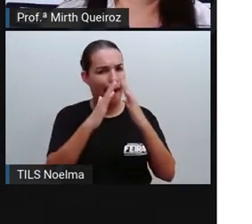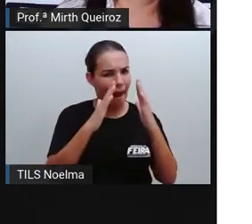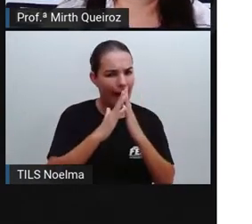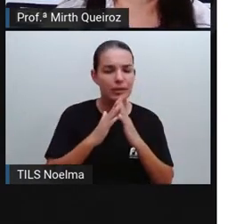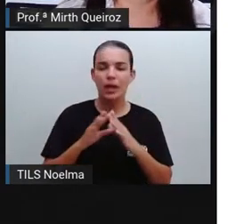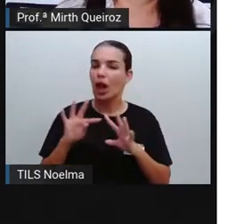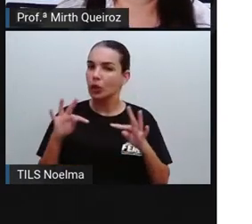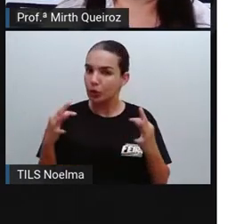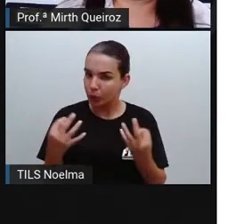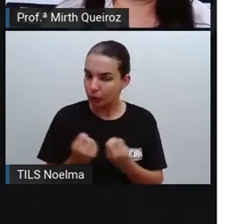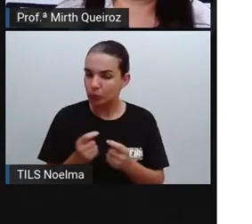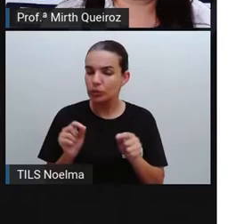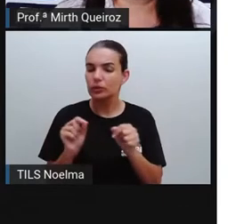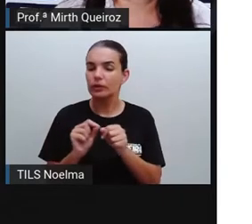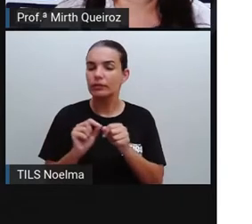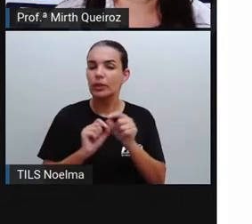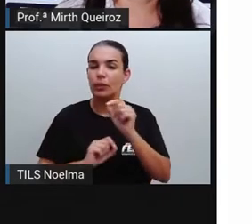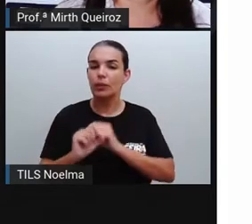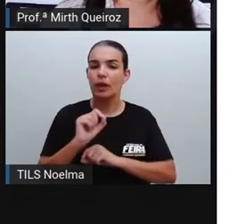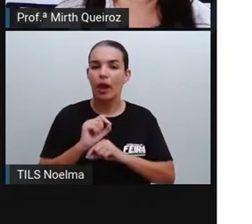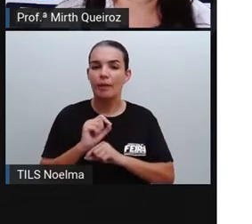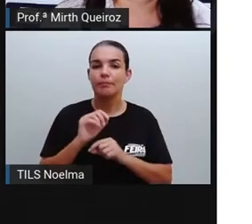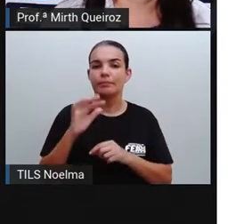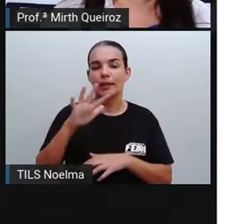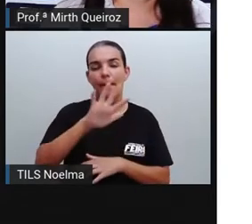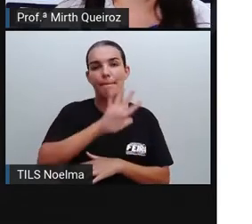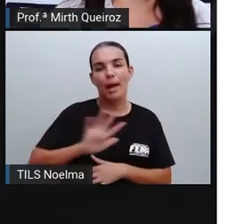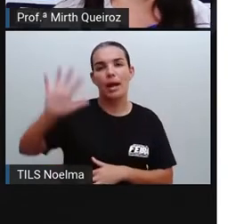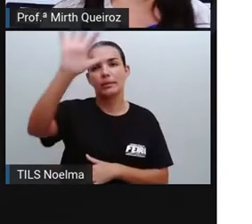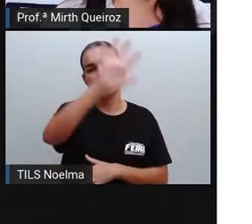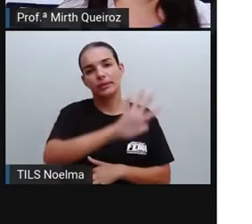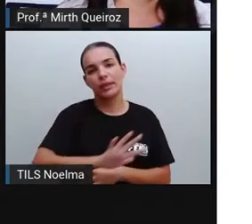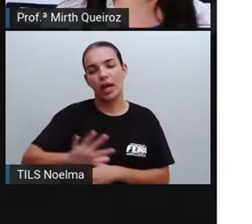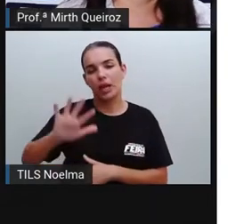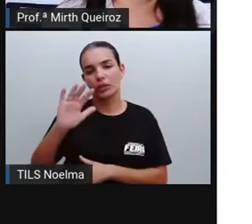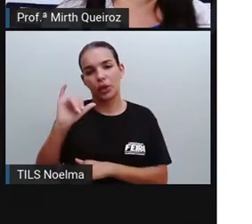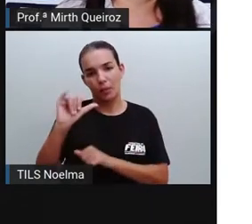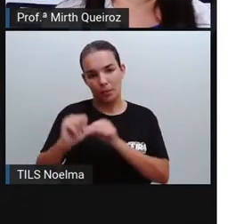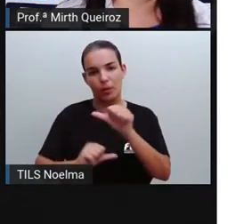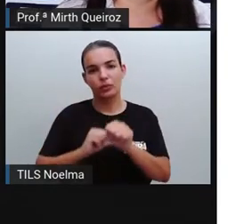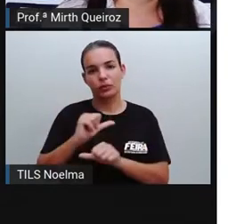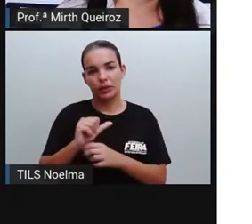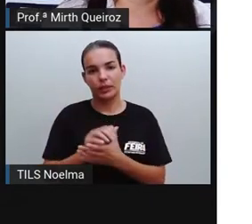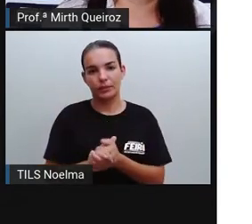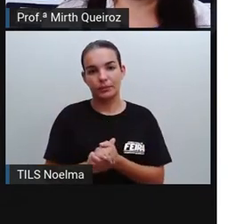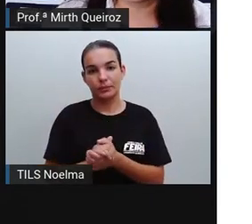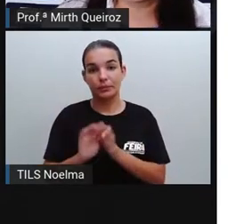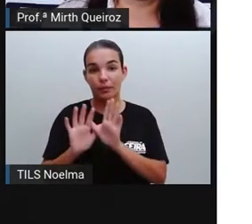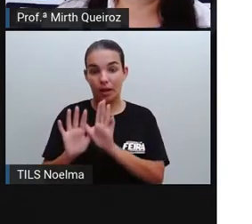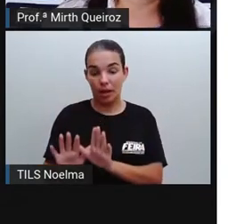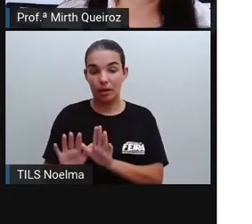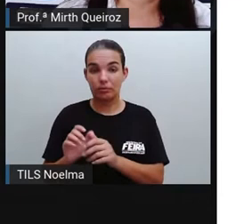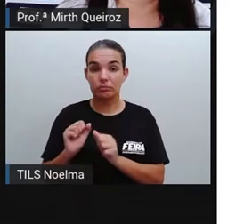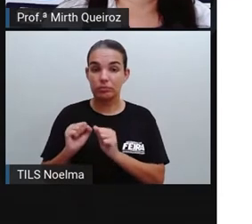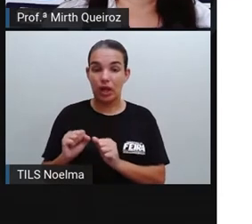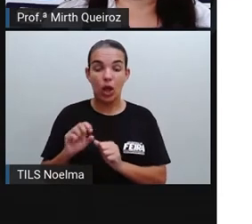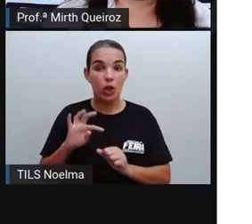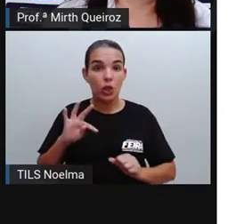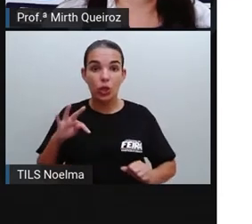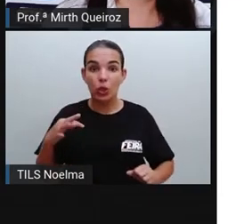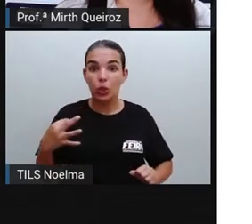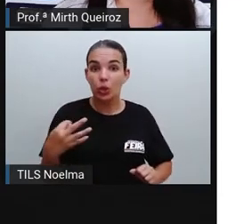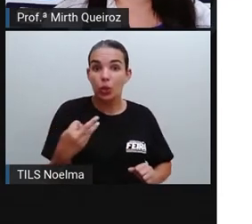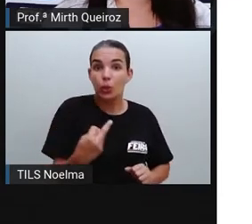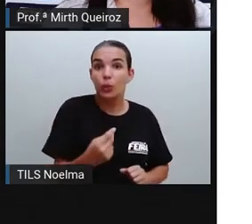aí faz parte da paisagem modificada. Assim, nós podemos dizer que paisagem é tudo aquilo que posso